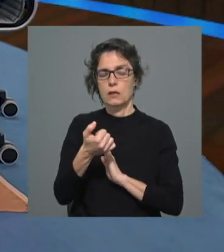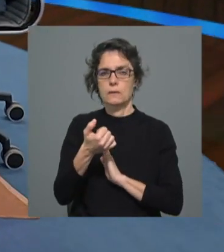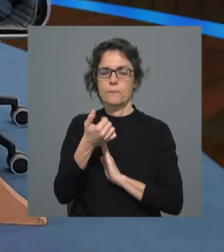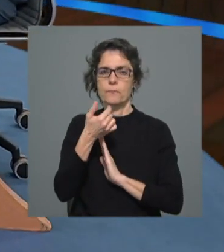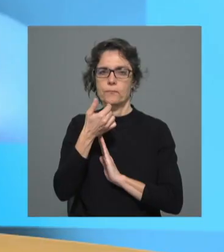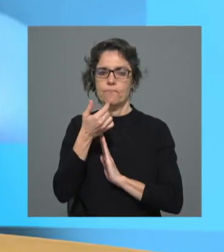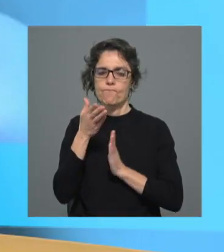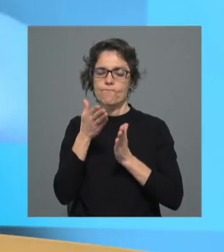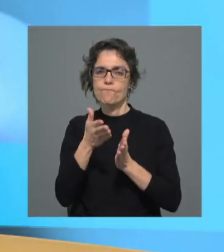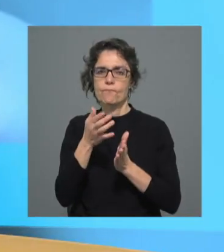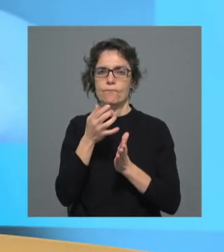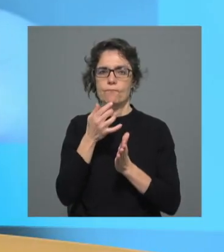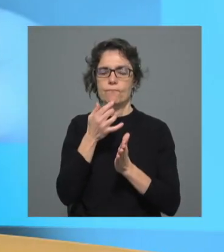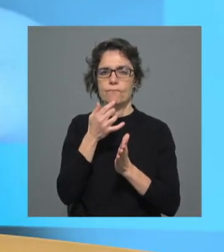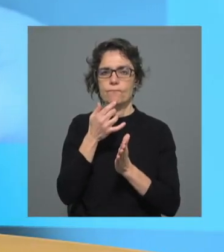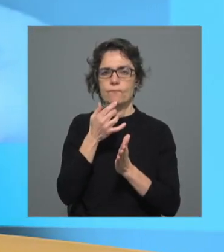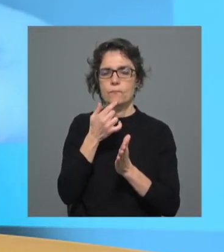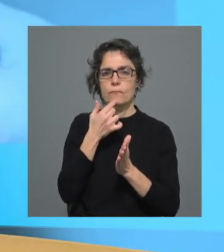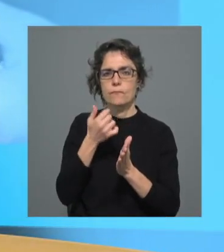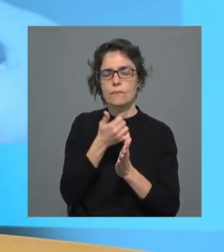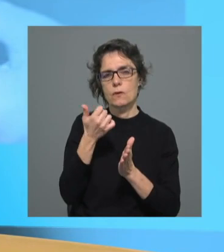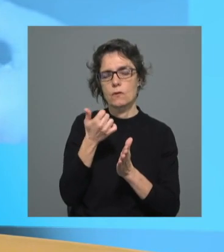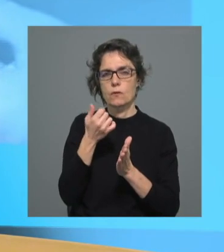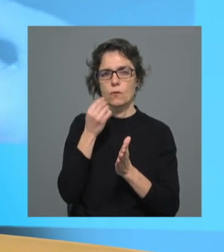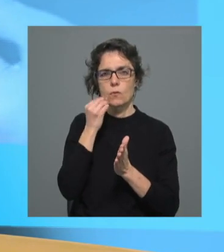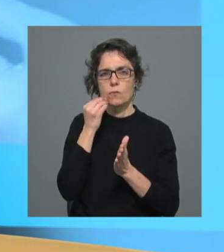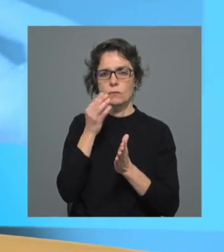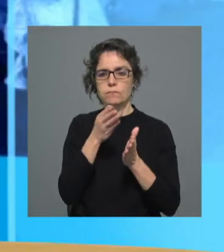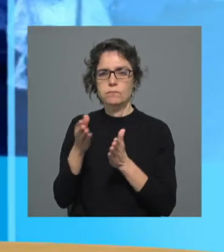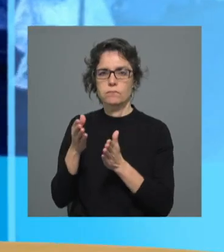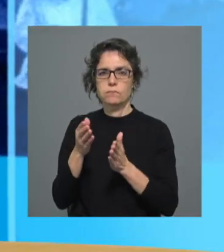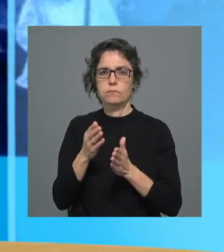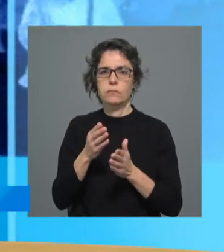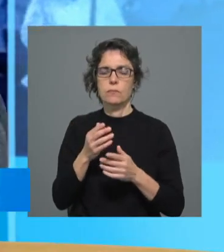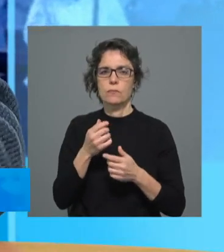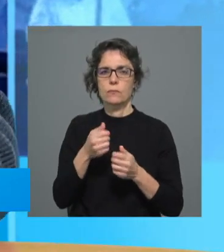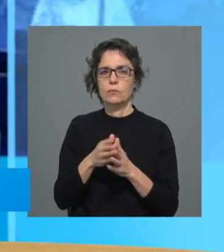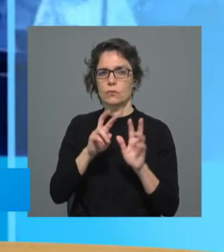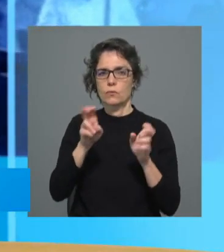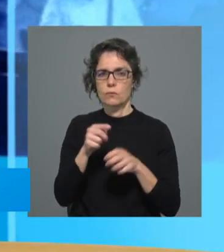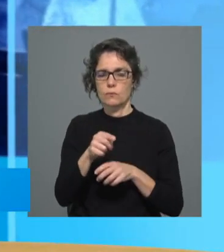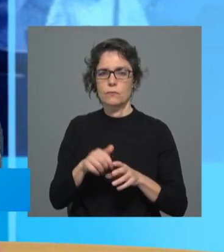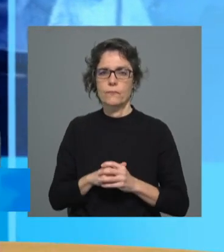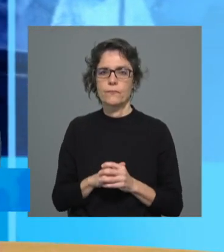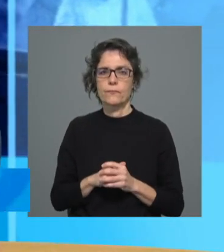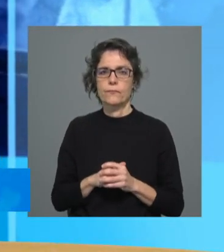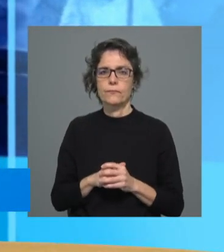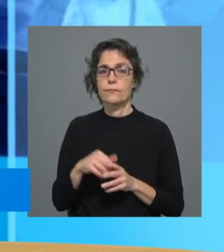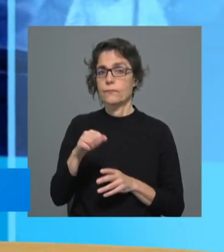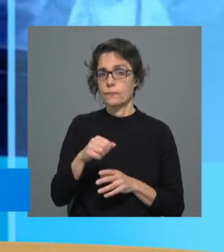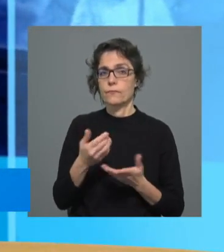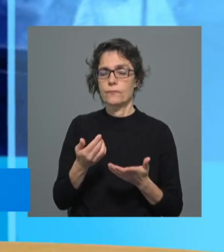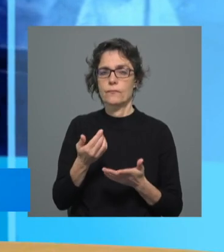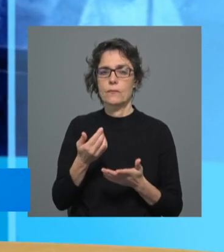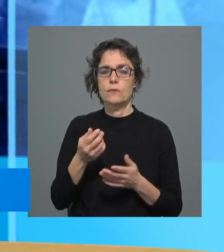aquilo que parece ser essencial neste fluxo informativo dos dias. Essencialmente são 4 anos de trabalho